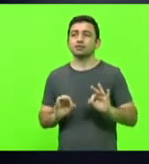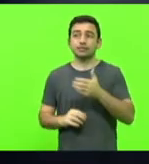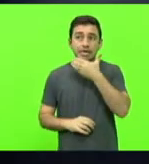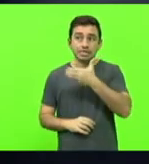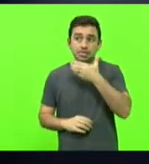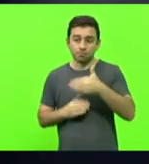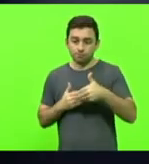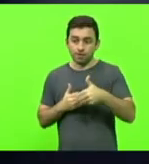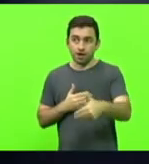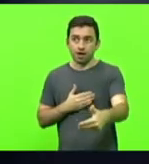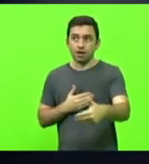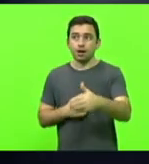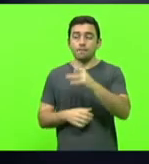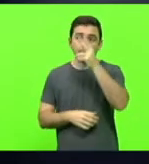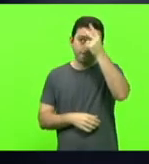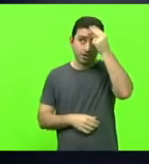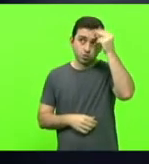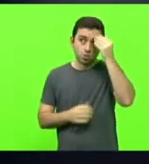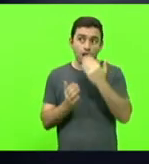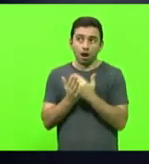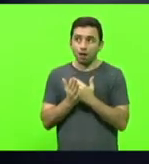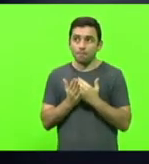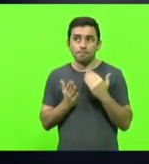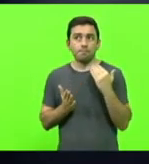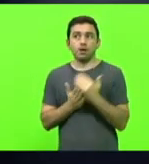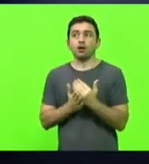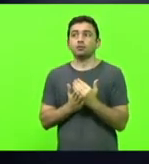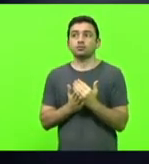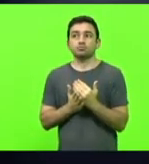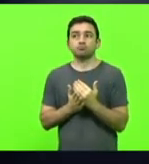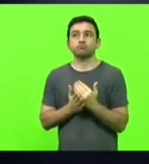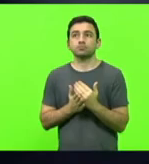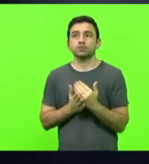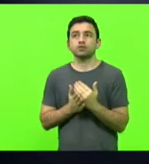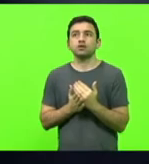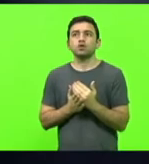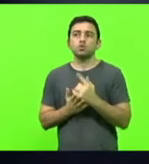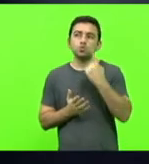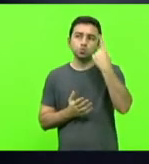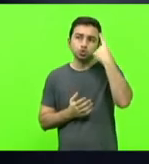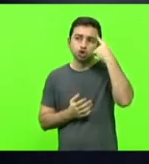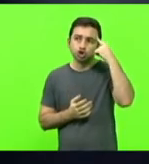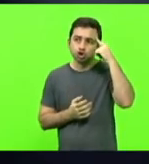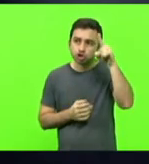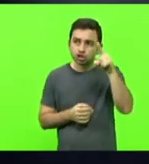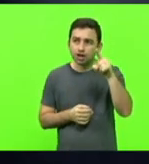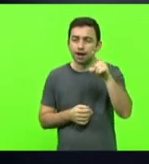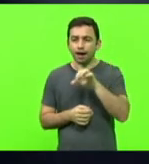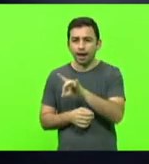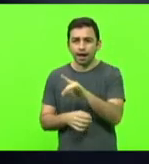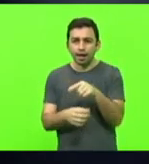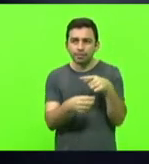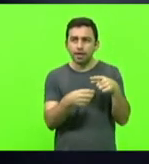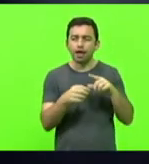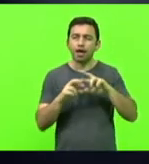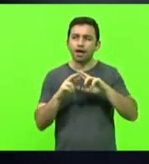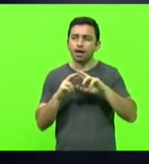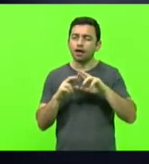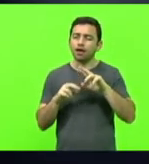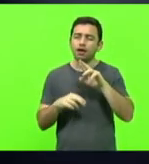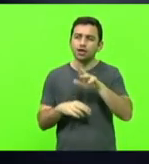colocar mais um recurso e nós vamos fazer um dia em cada micro-região, seja lá no bairro